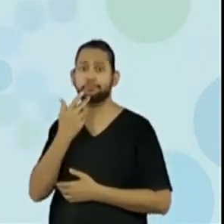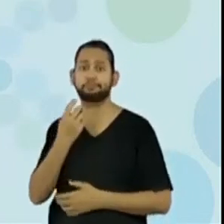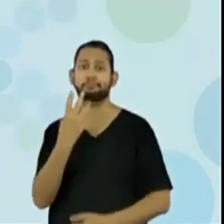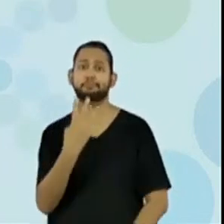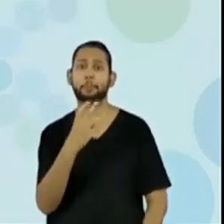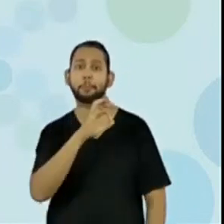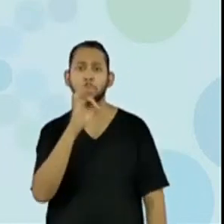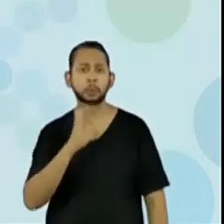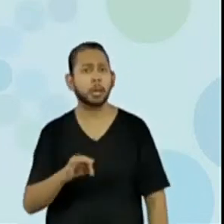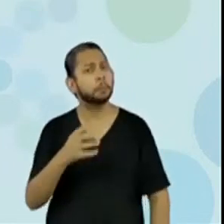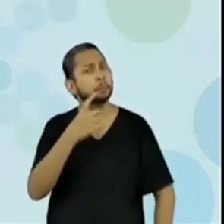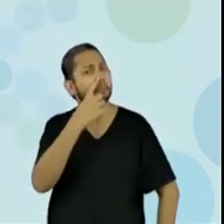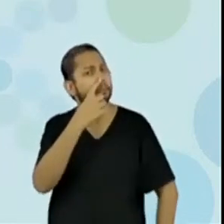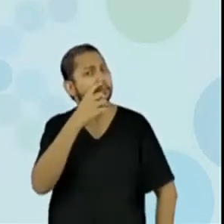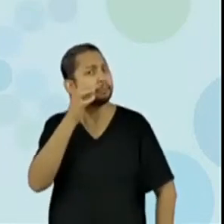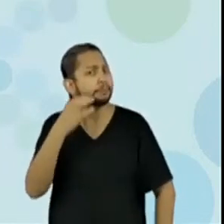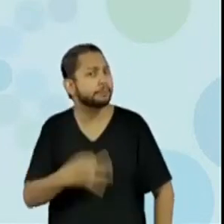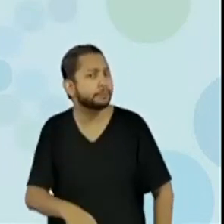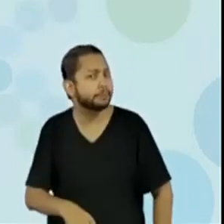Vamos verificando.